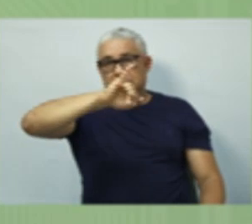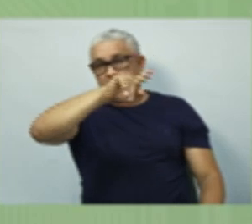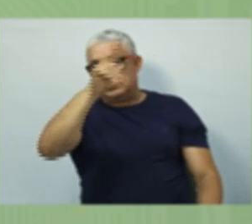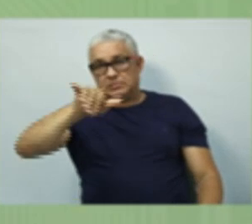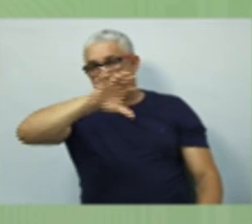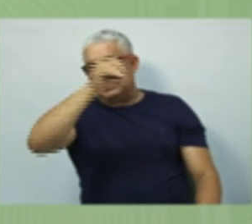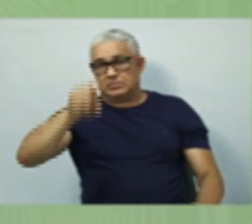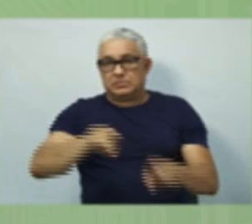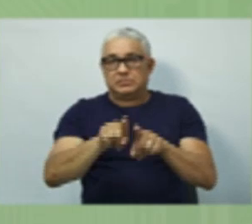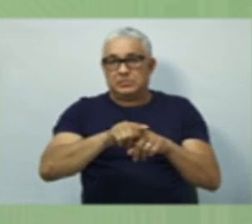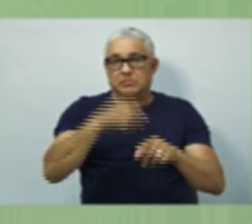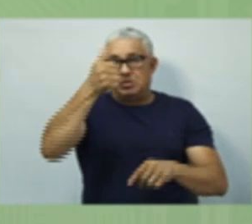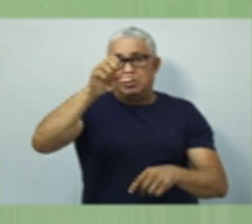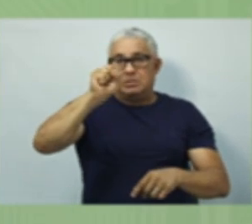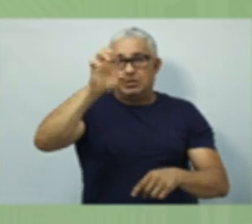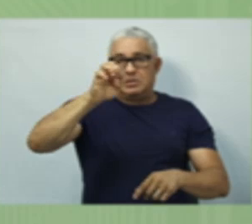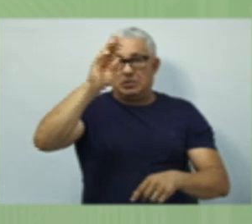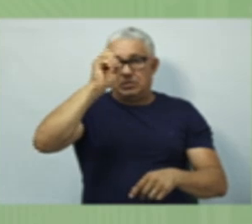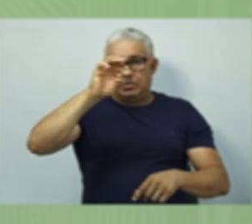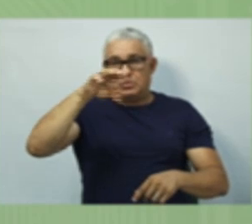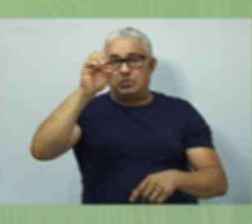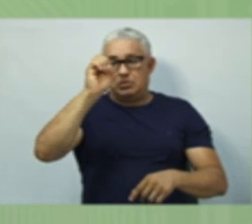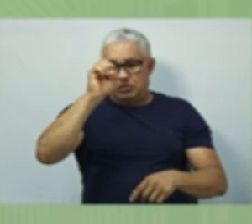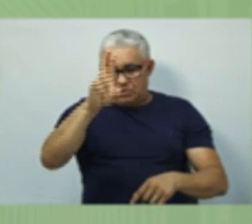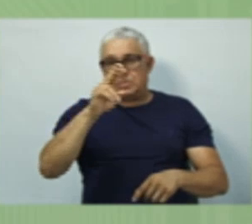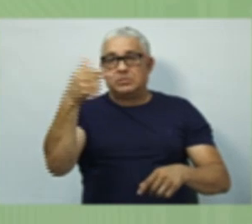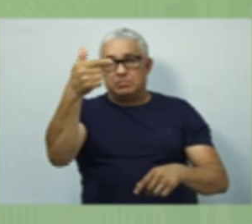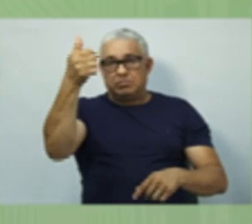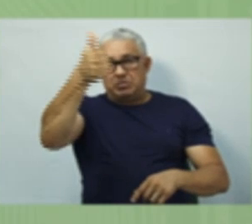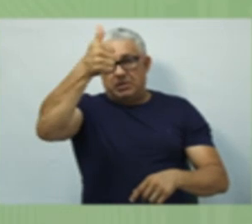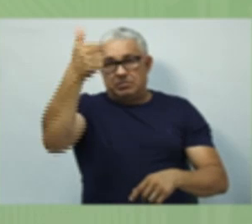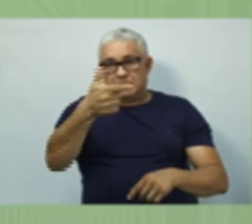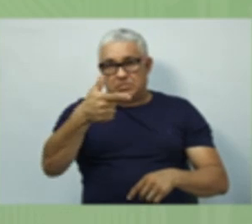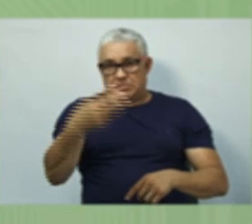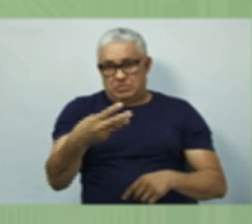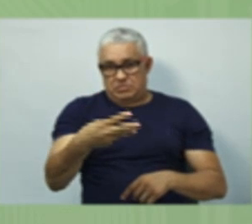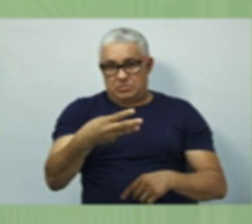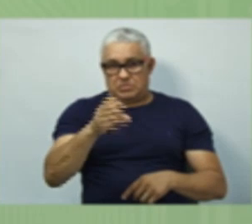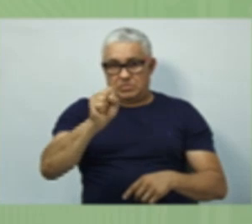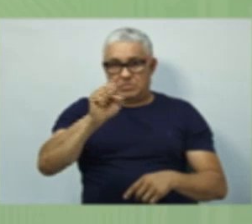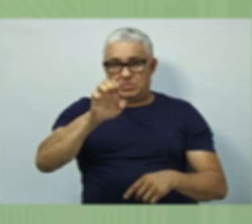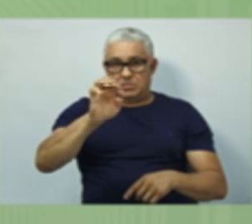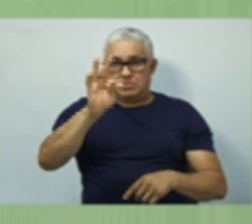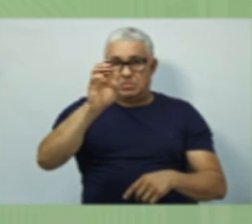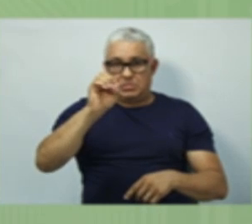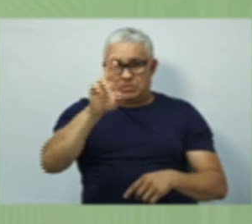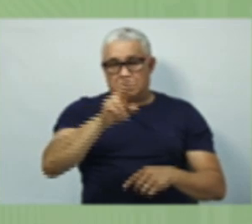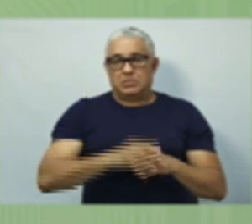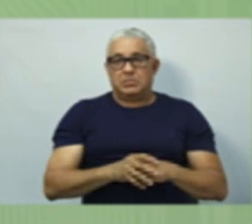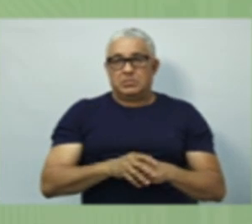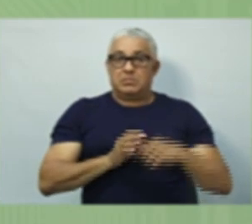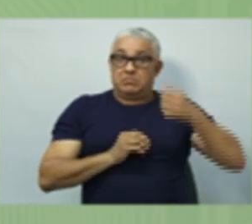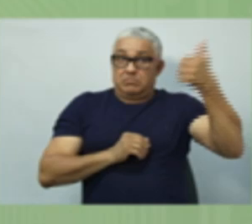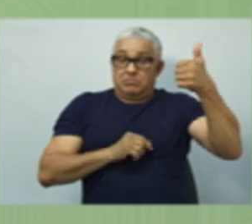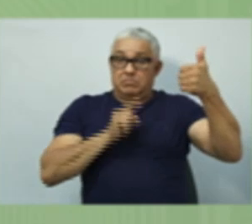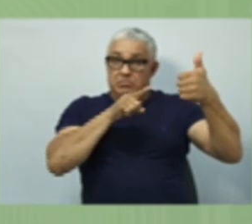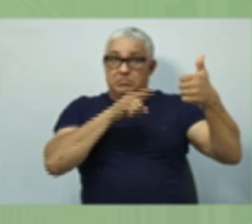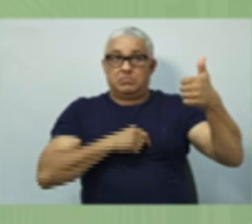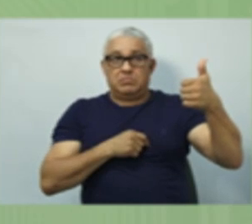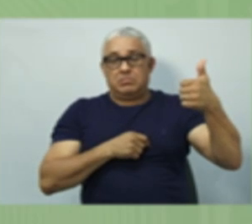do primeiro setor, organizações do segundo setor e organizações do terceiro setor. As organizações do primeiro